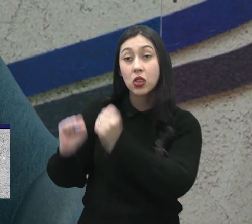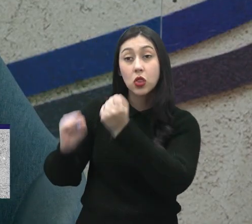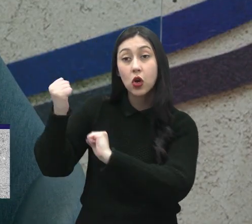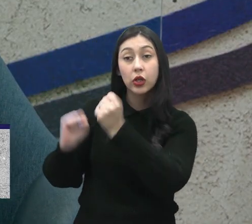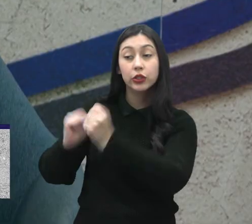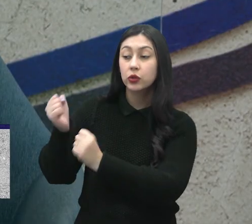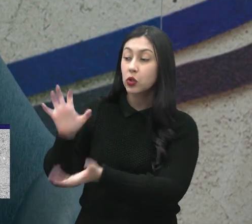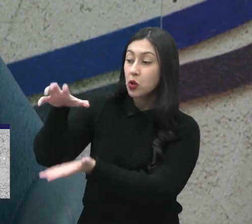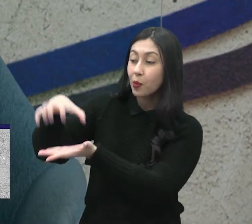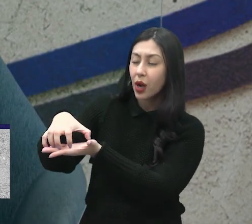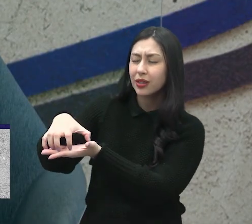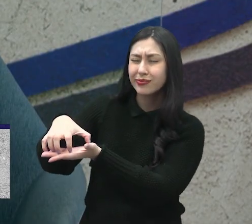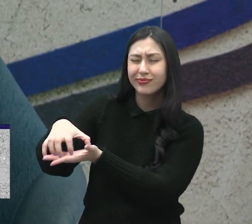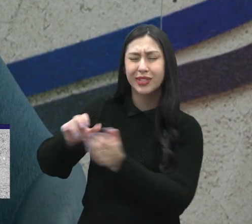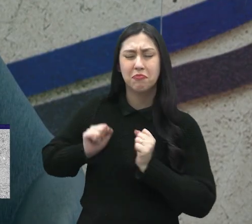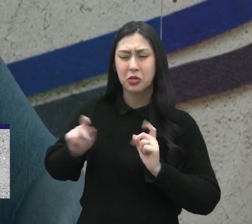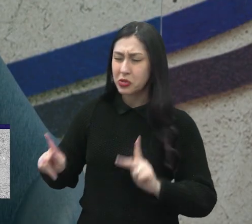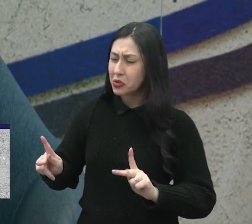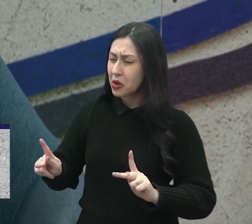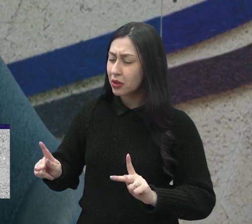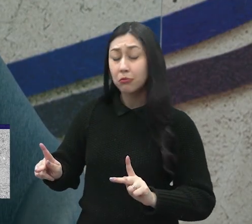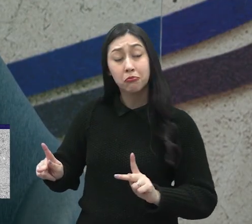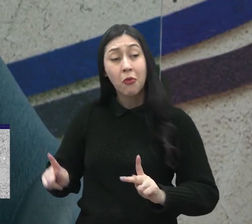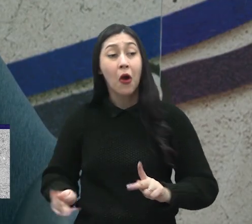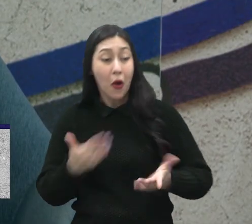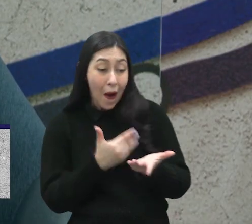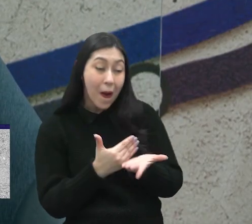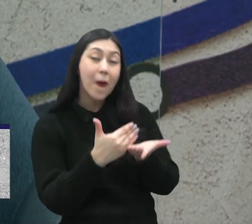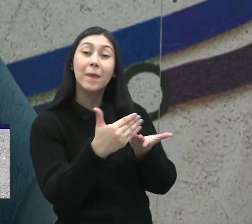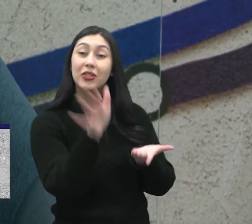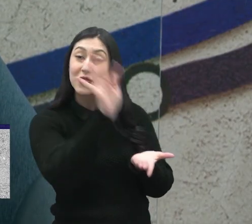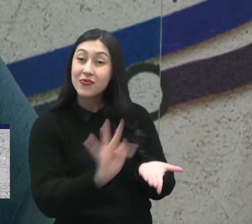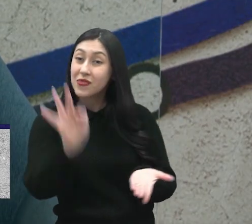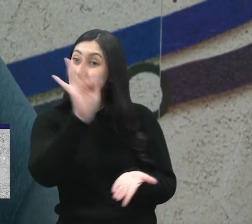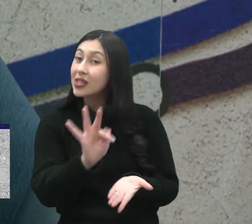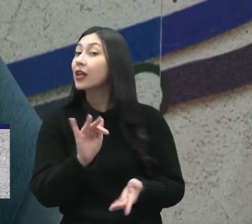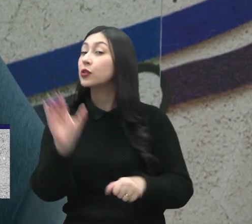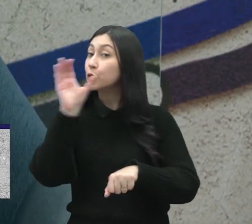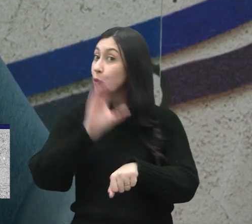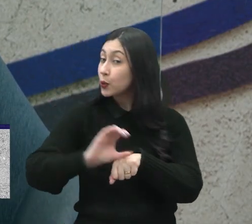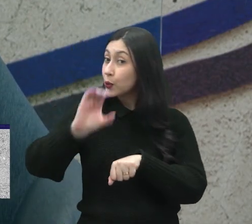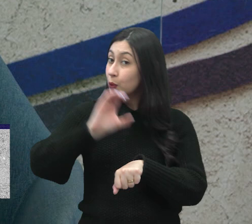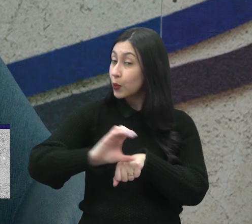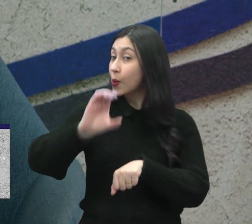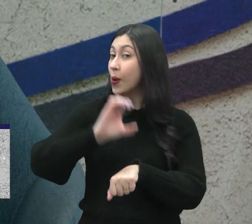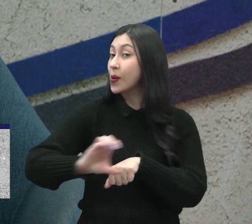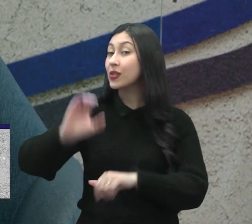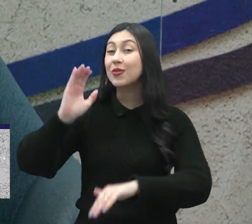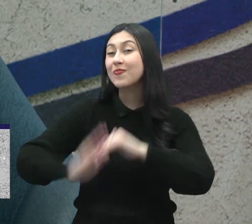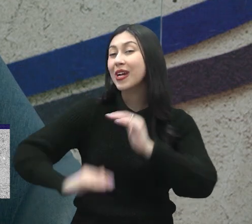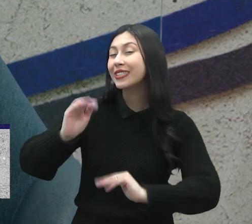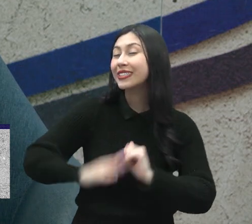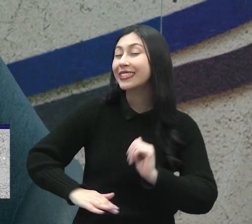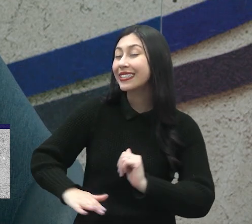numa área, mas depois que se aposentam vão começar uma faculdade, vão fazer um curso, né? Vão colocar em prática aquela